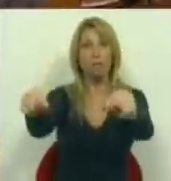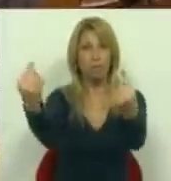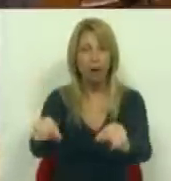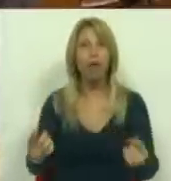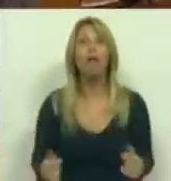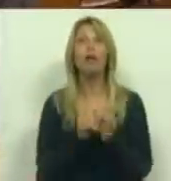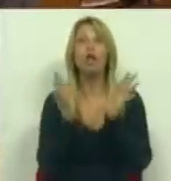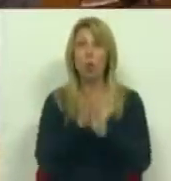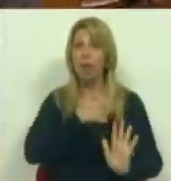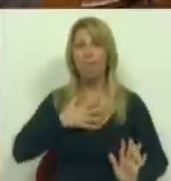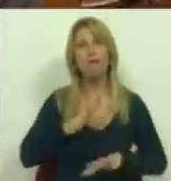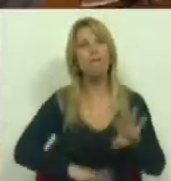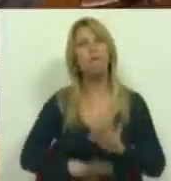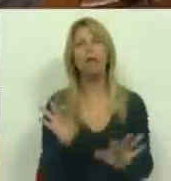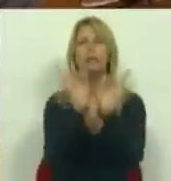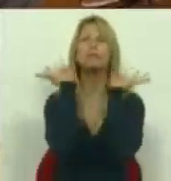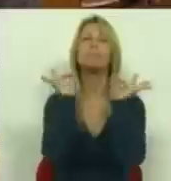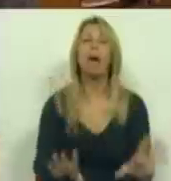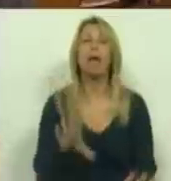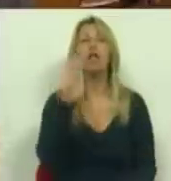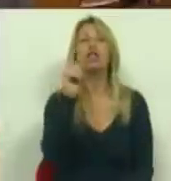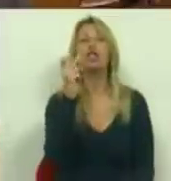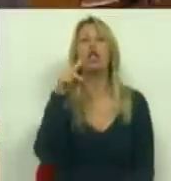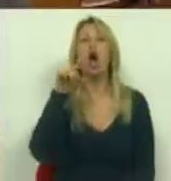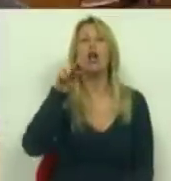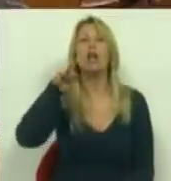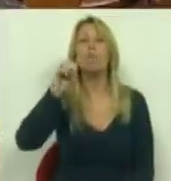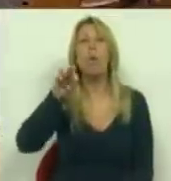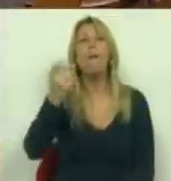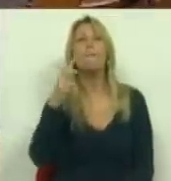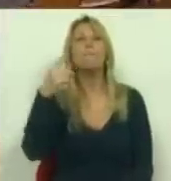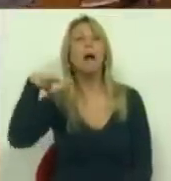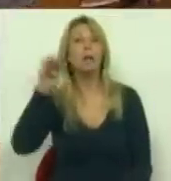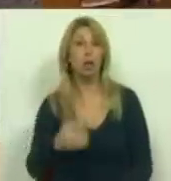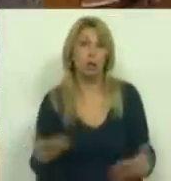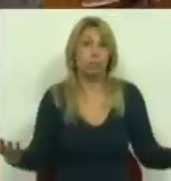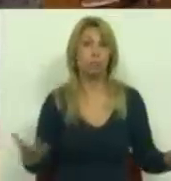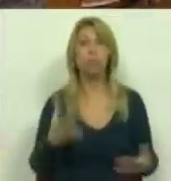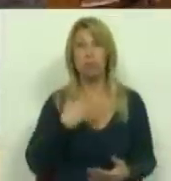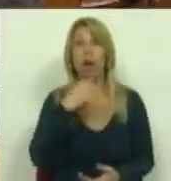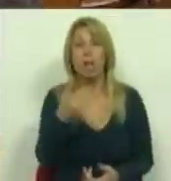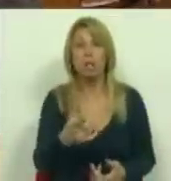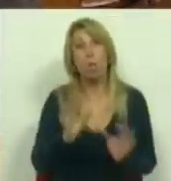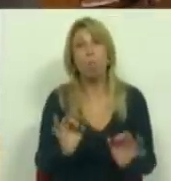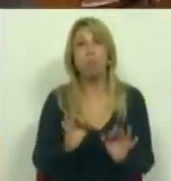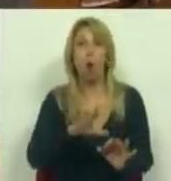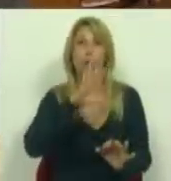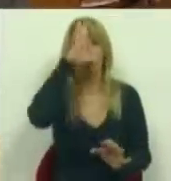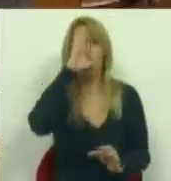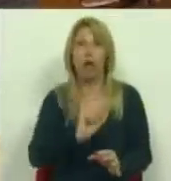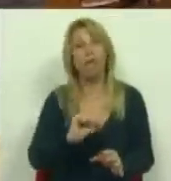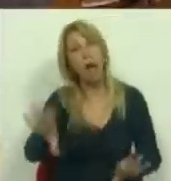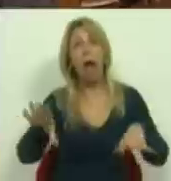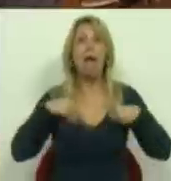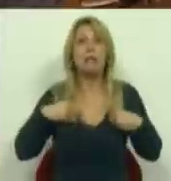fizeram exatamente o mesmo que a Jerónimo Martins fez. Afinal de contas, o próprio Estado aceita que lhe vão ao bolso. Mas a